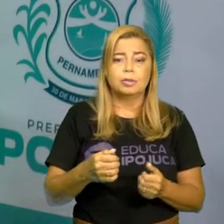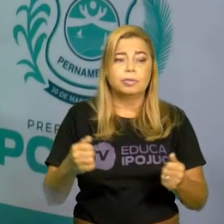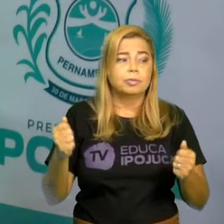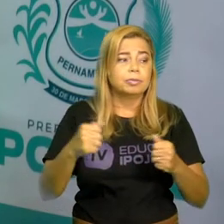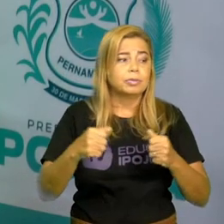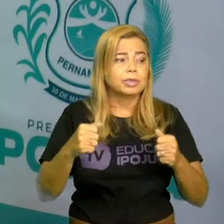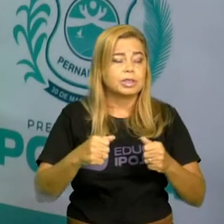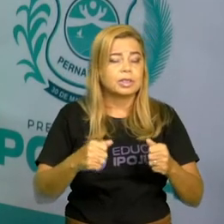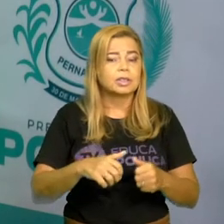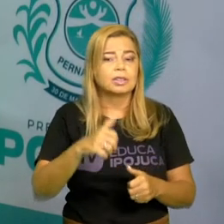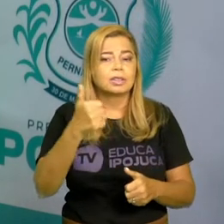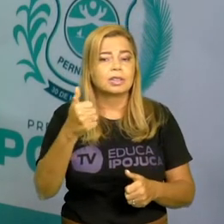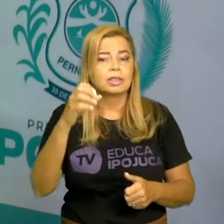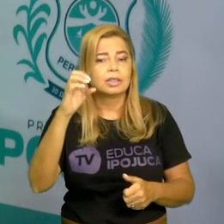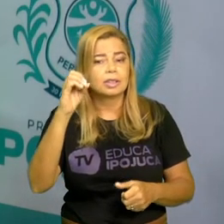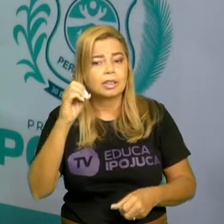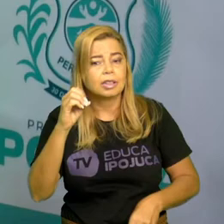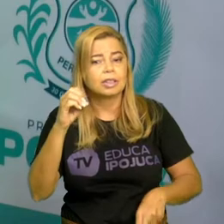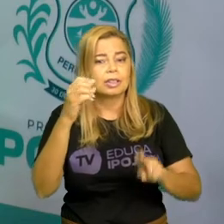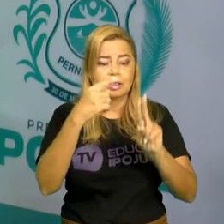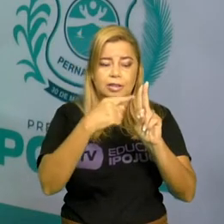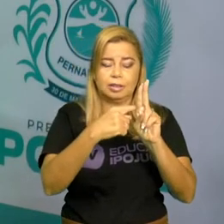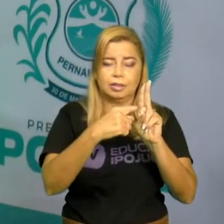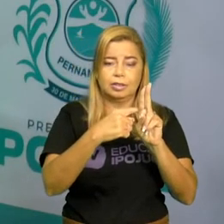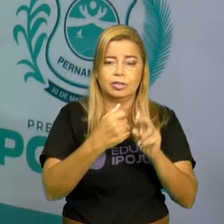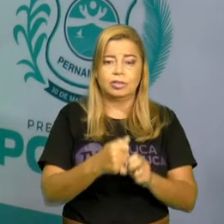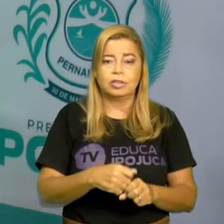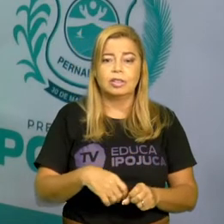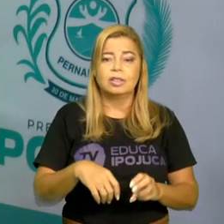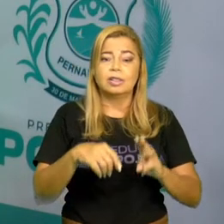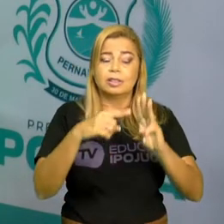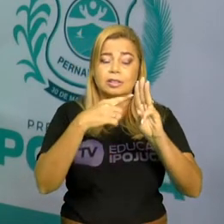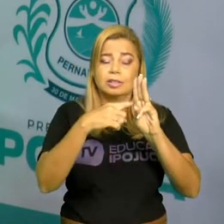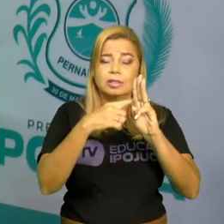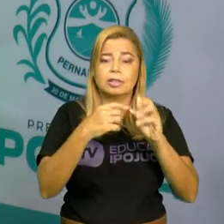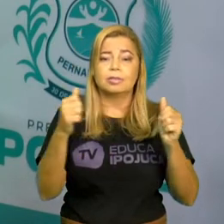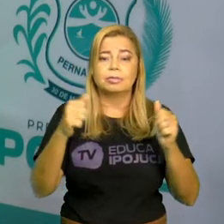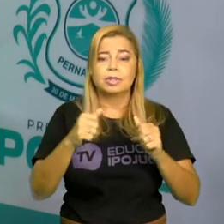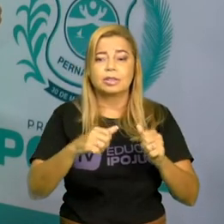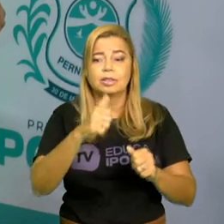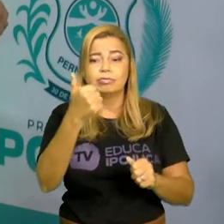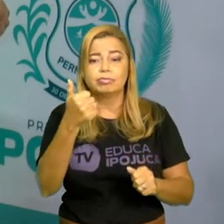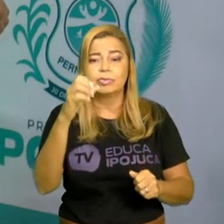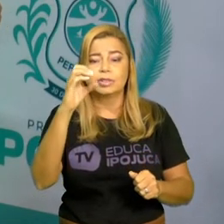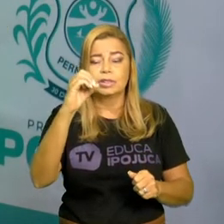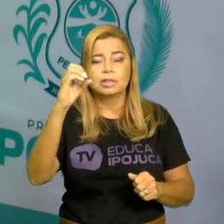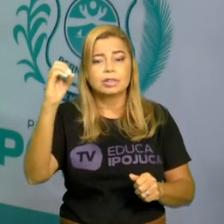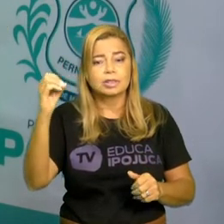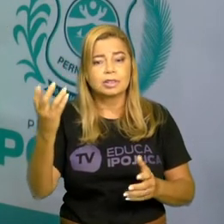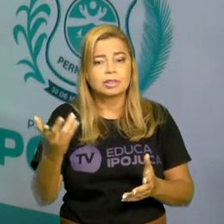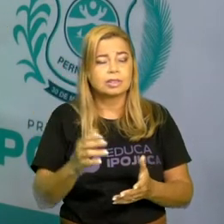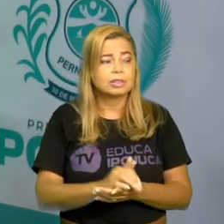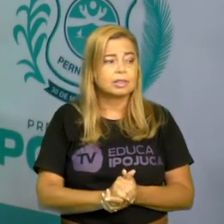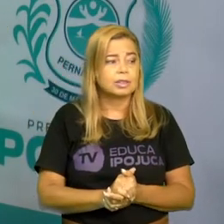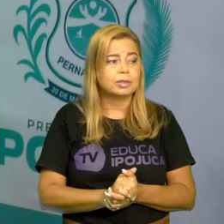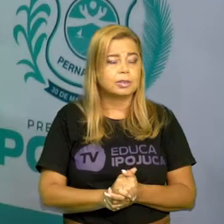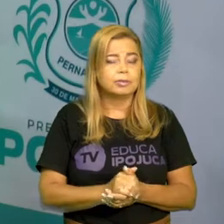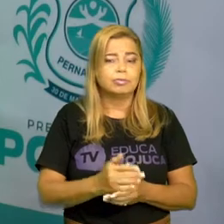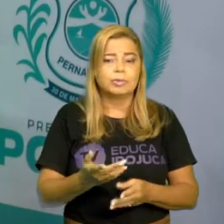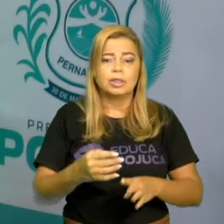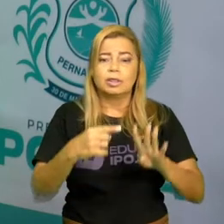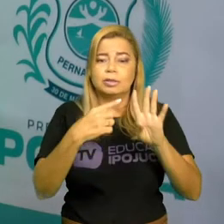Para fazer uma centena eu preciso de 100 unidades. E para fazer uma unidade milhar eu preciso de